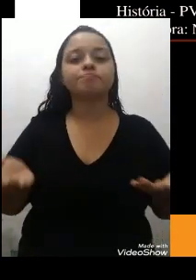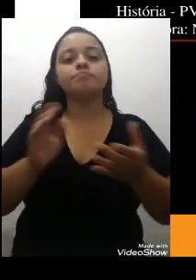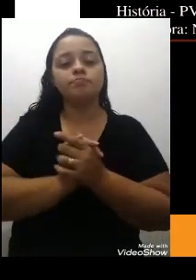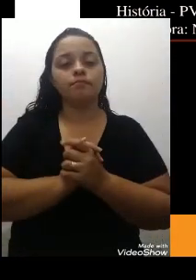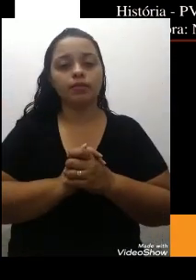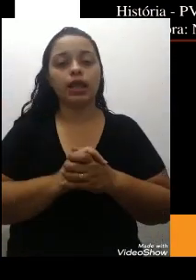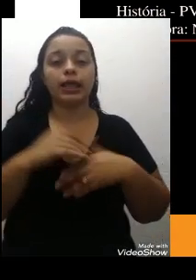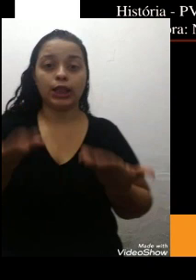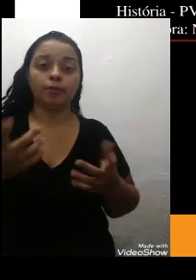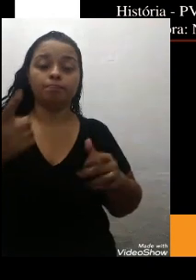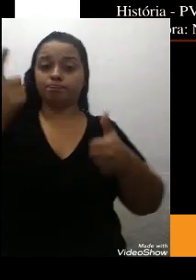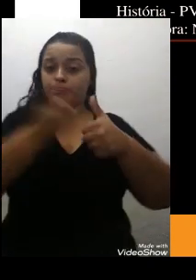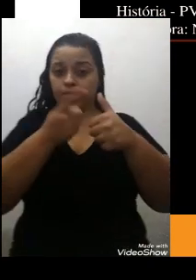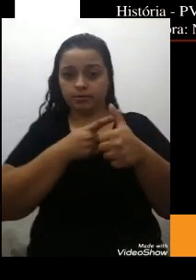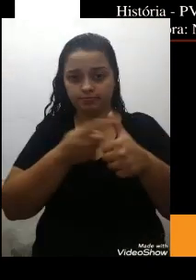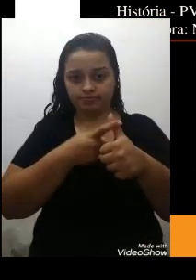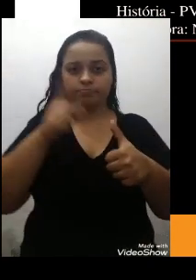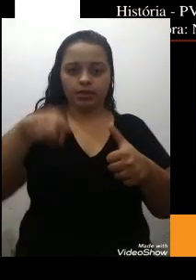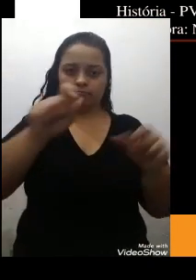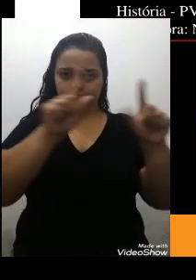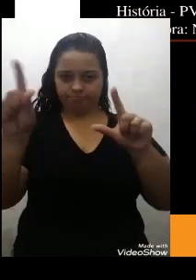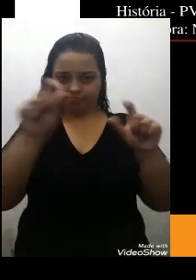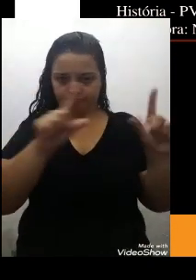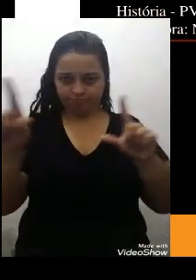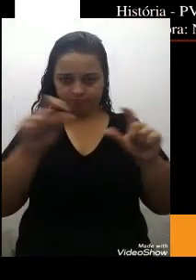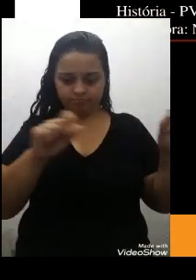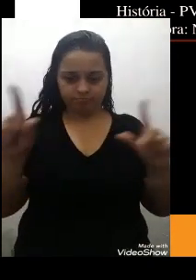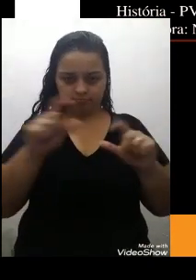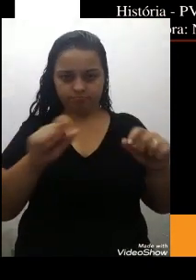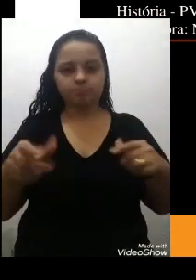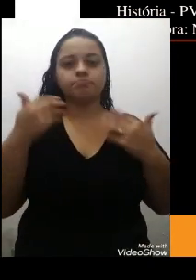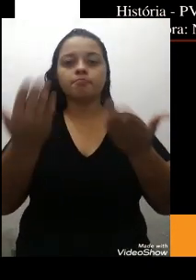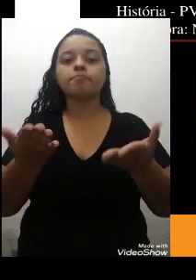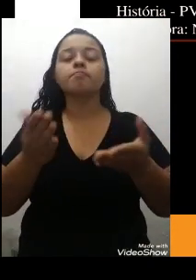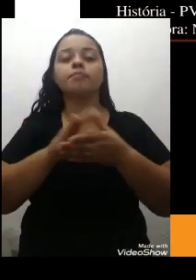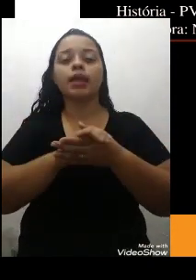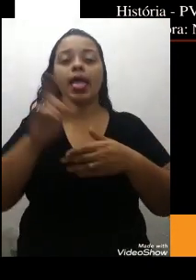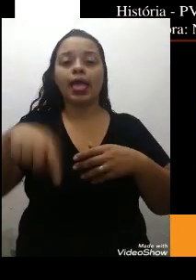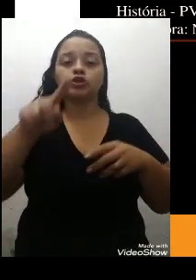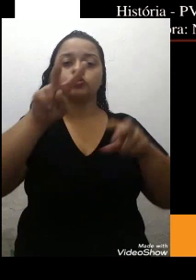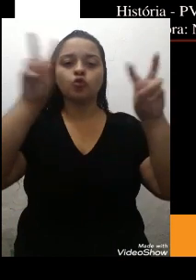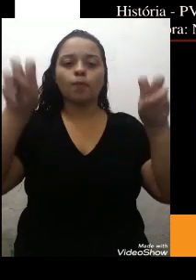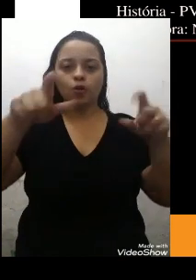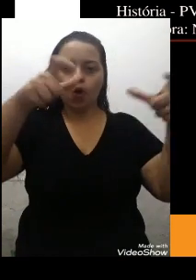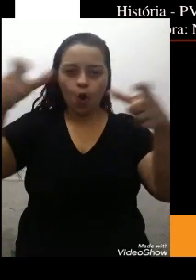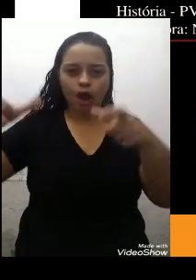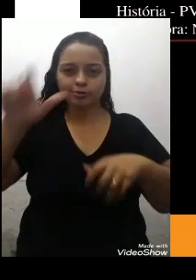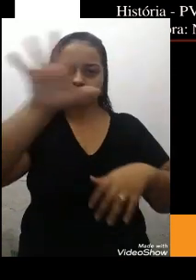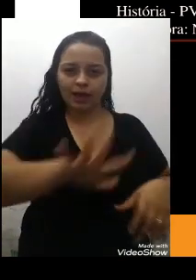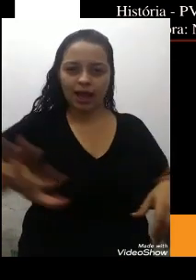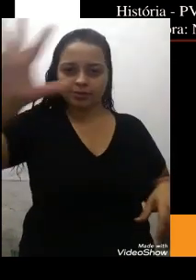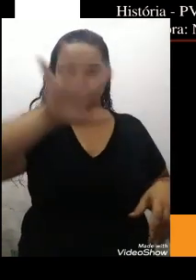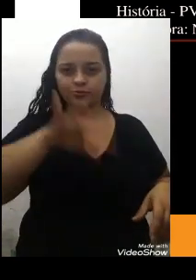o primeiro ponto que eu coloquei aqui nesse slide é sobre a localização espacial do continente africano. Né? Então,